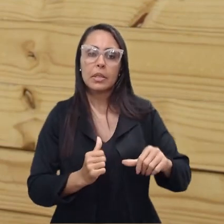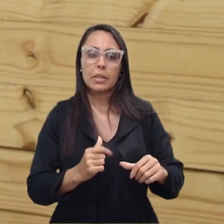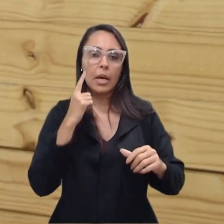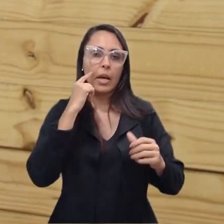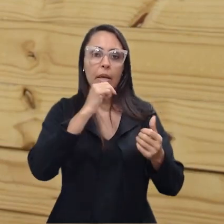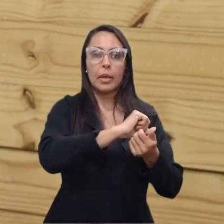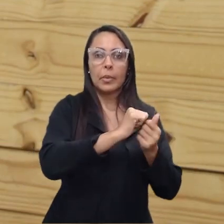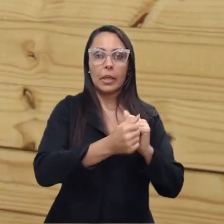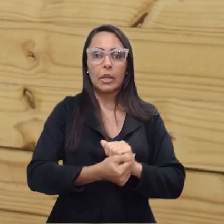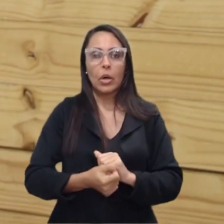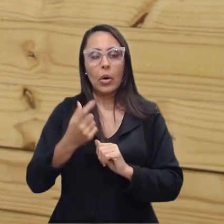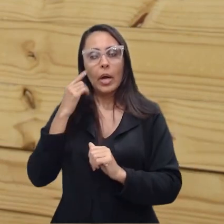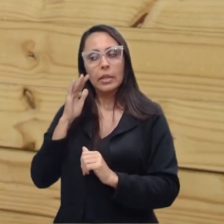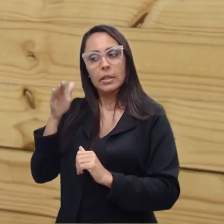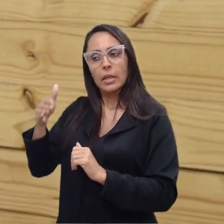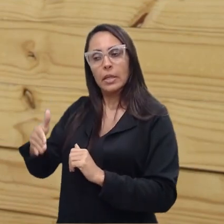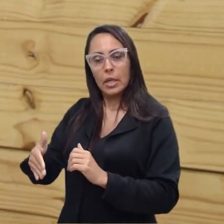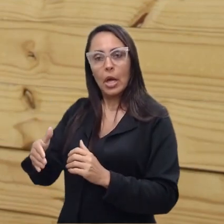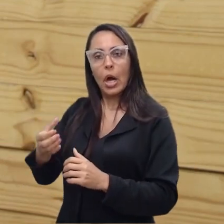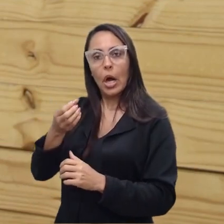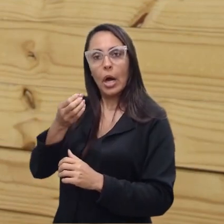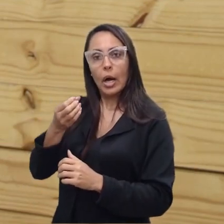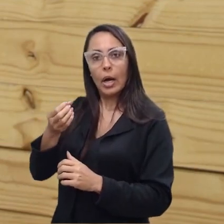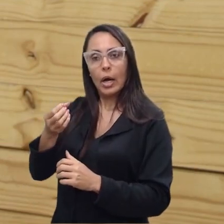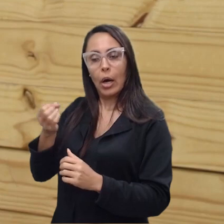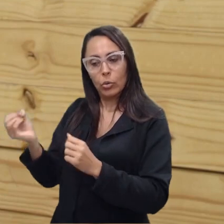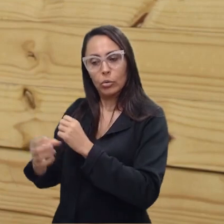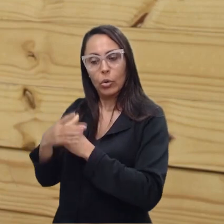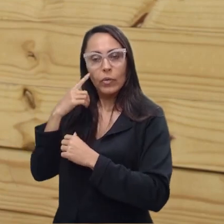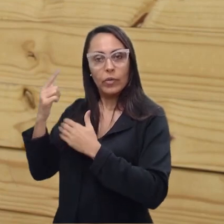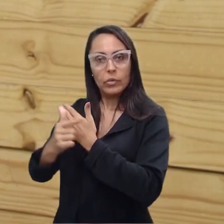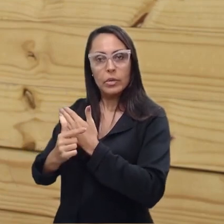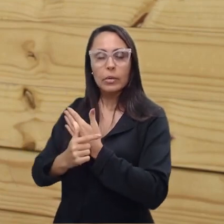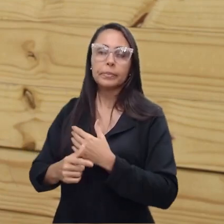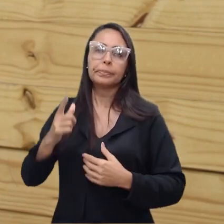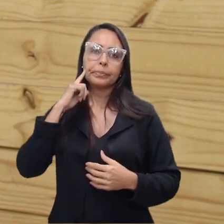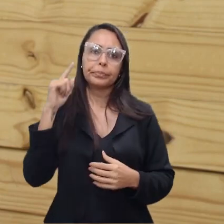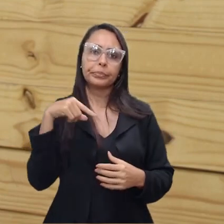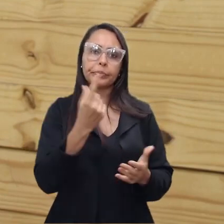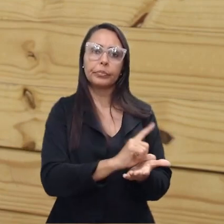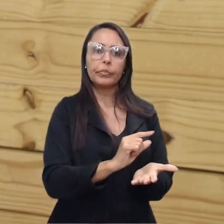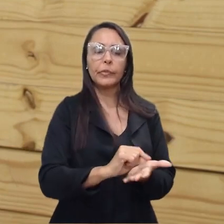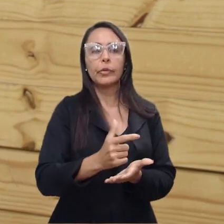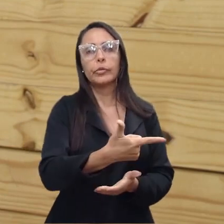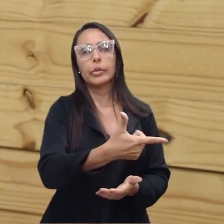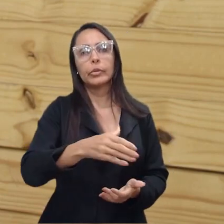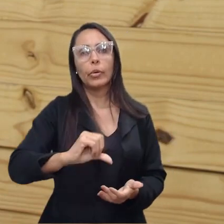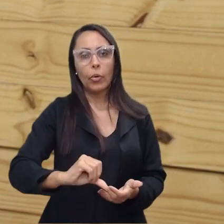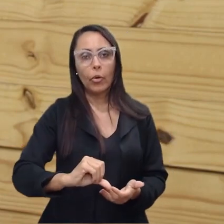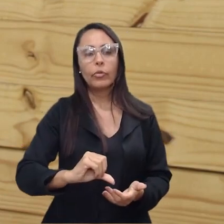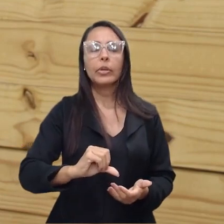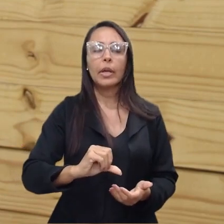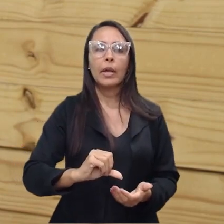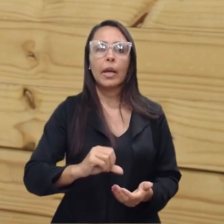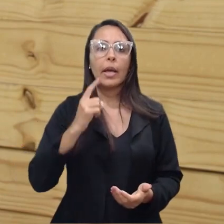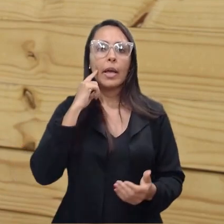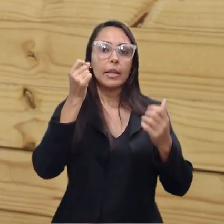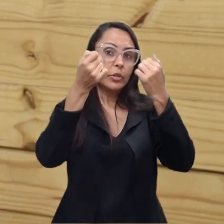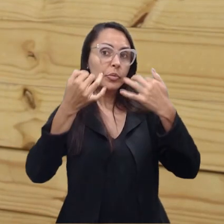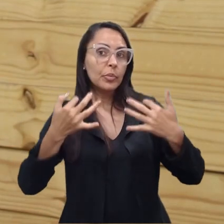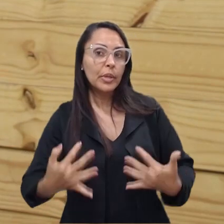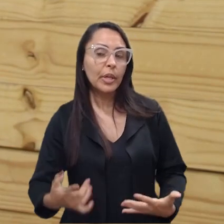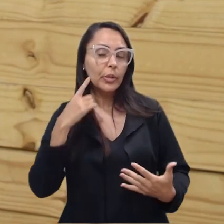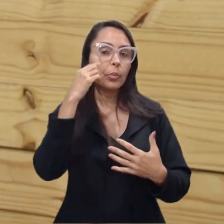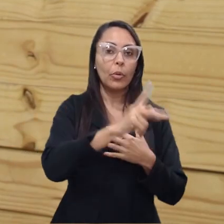e conduzindo ele a esse novo cargo. Tá certo? O nosso artigo 29, ele traz